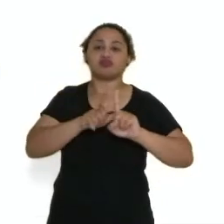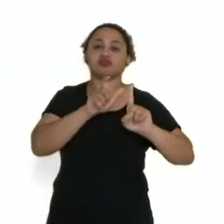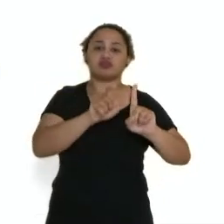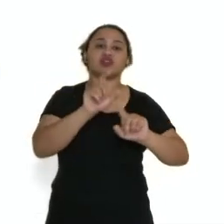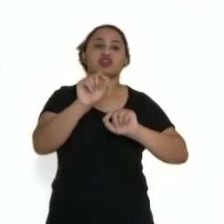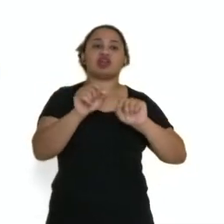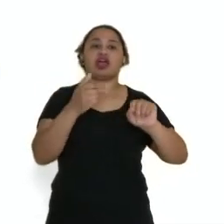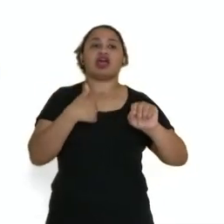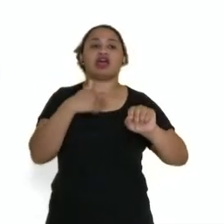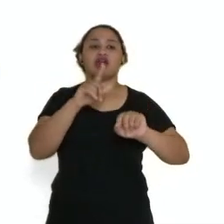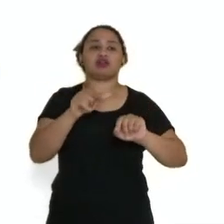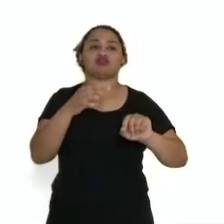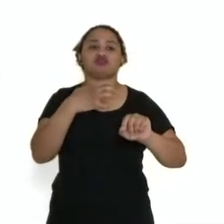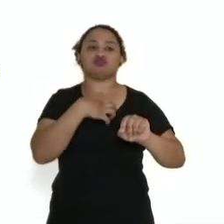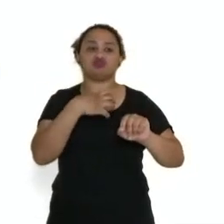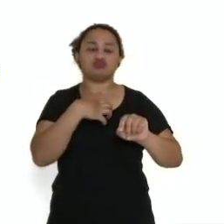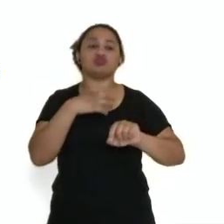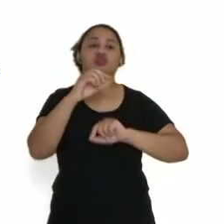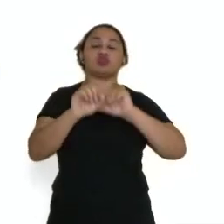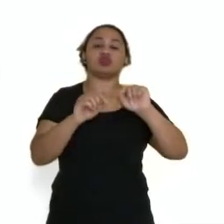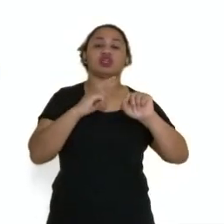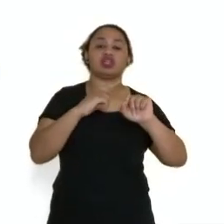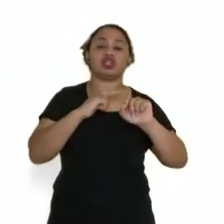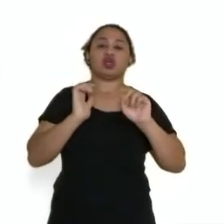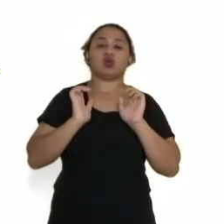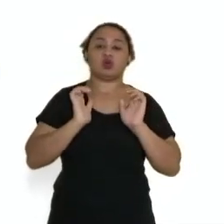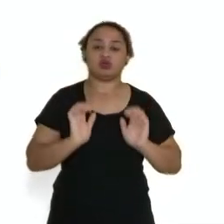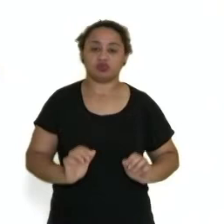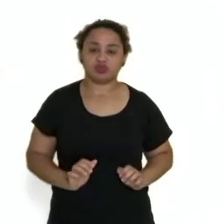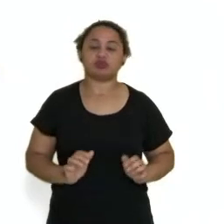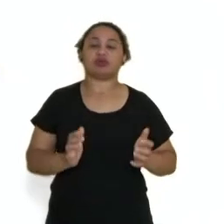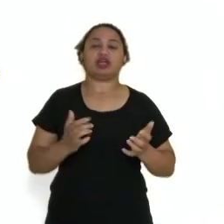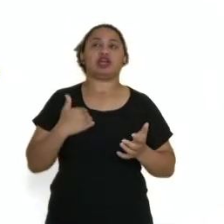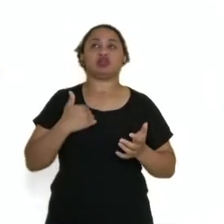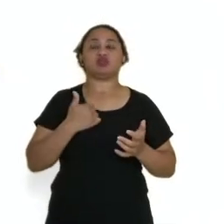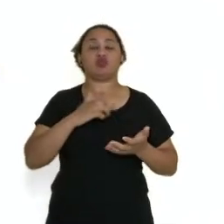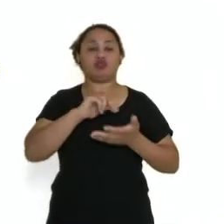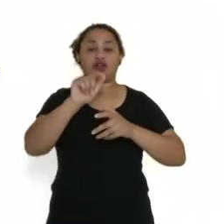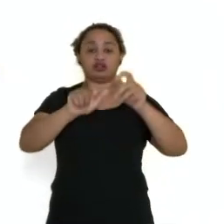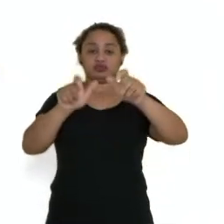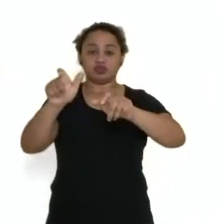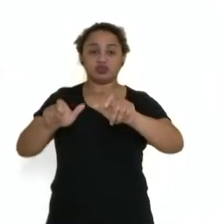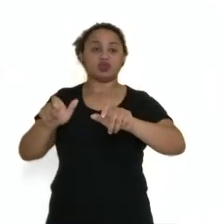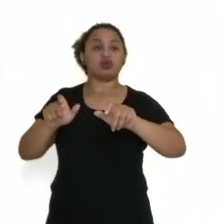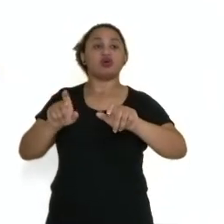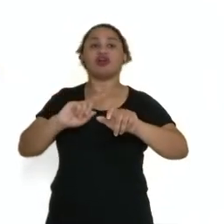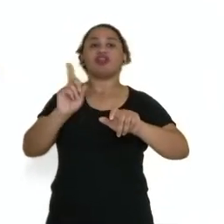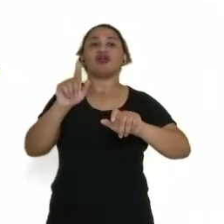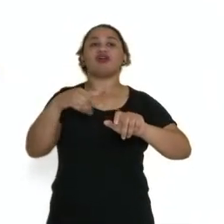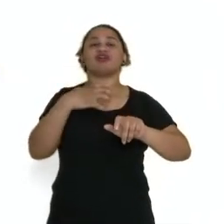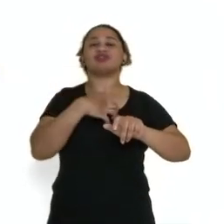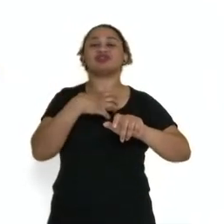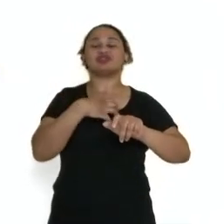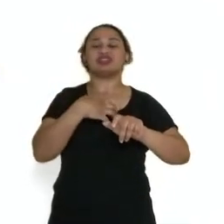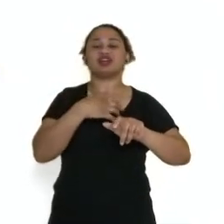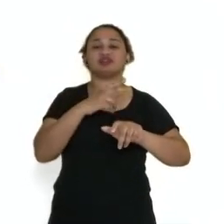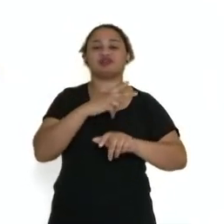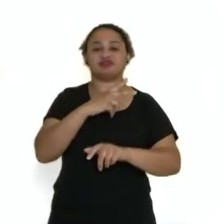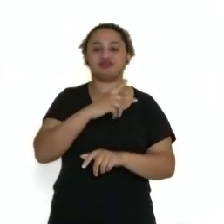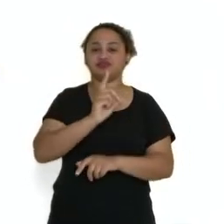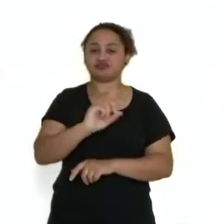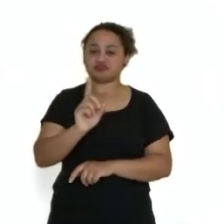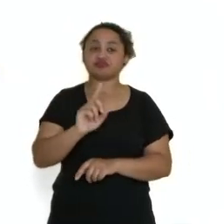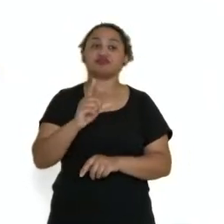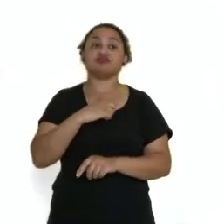personagens tipo, representam um comportamento, um conjunto de pessoas e não uma forma individualizada.